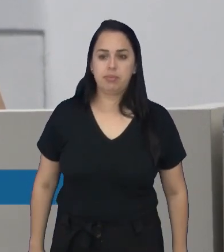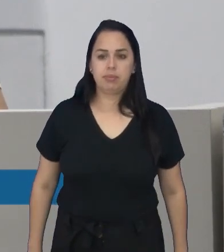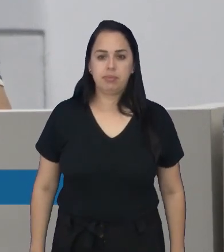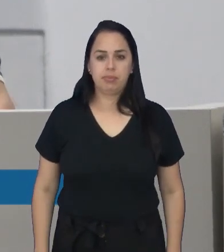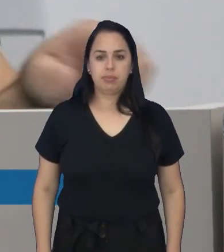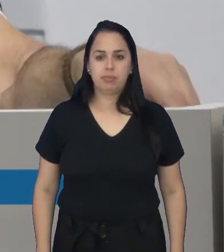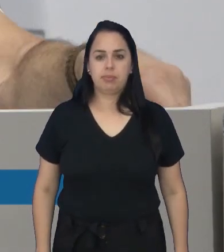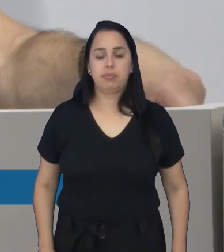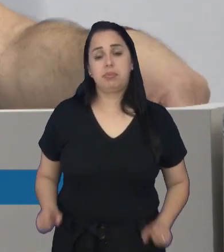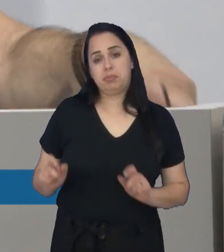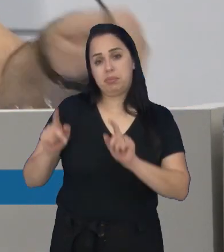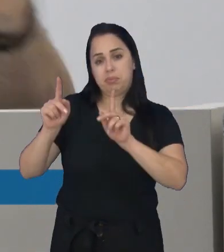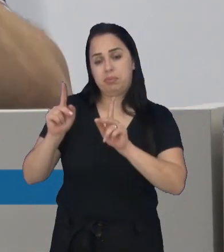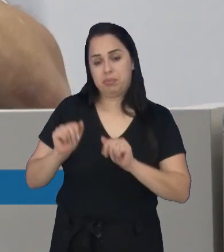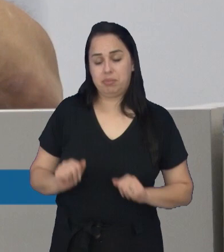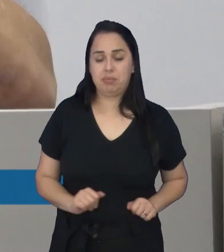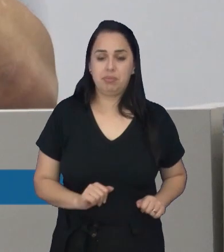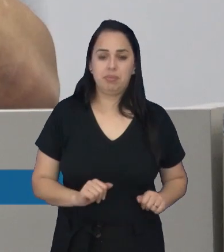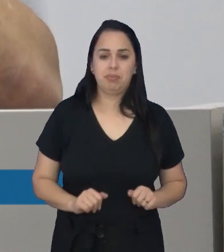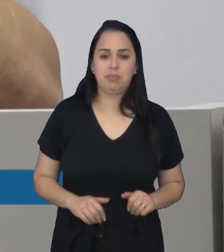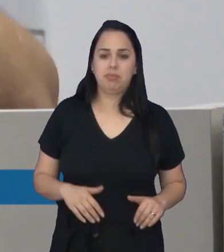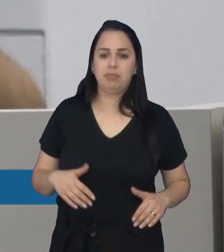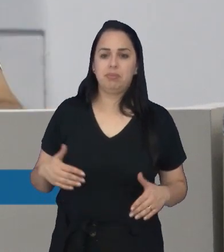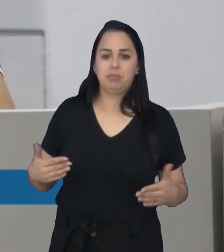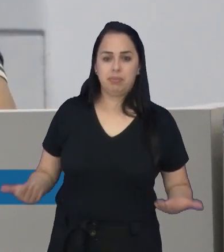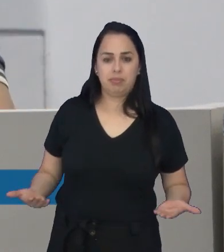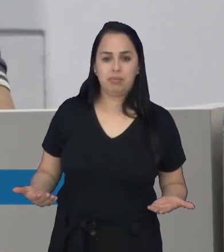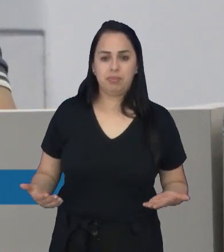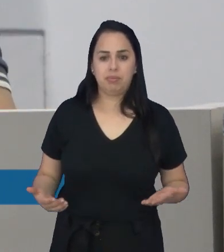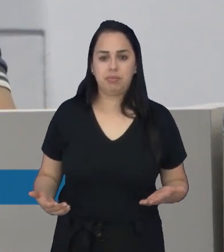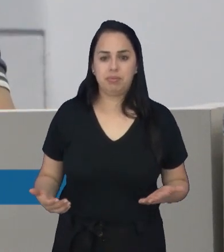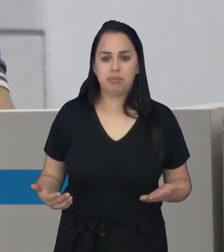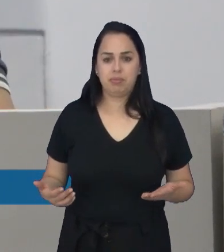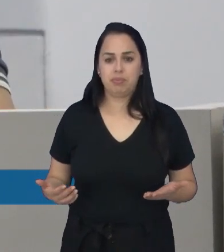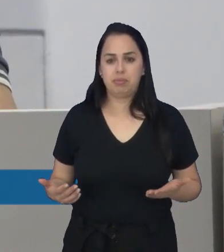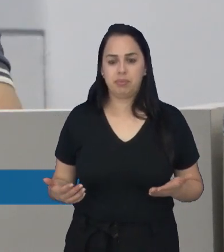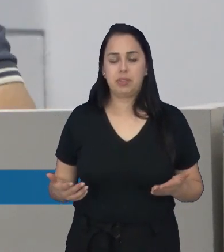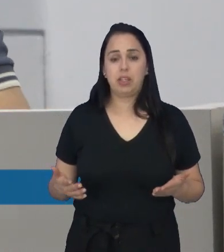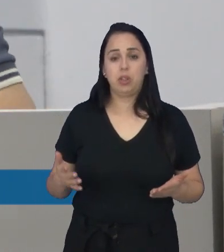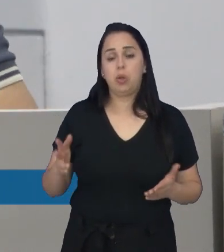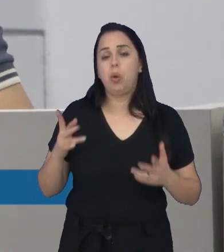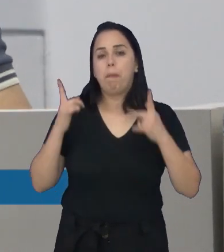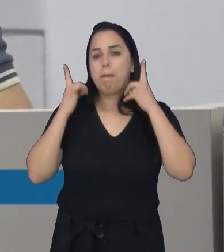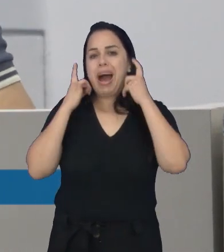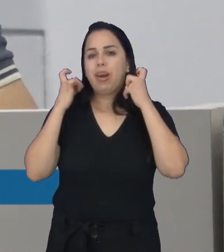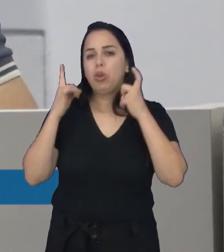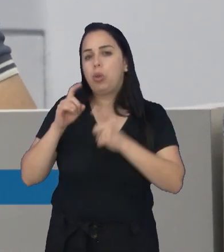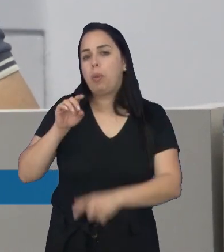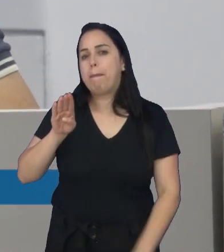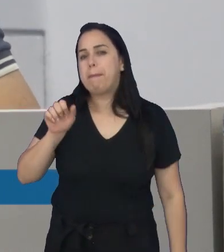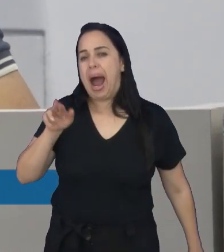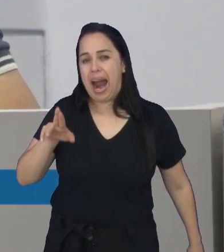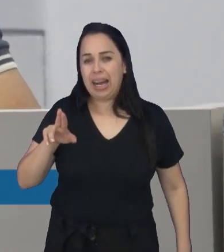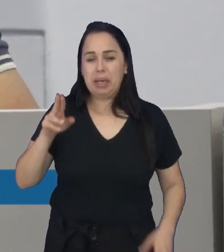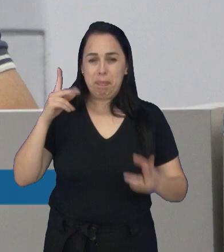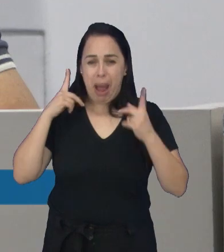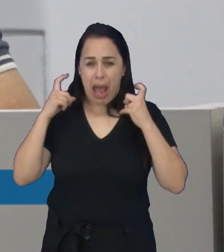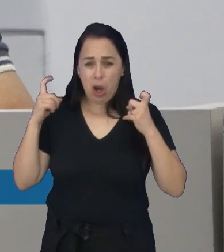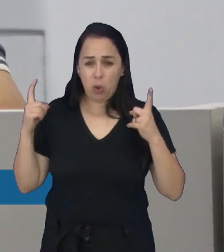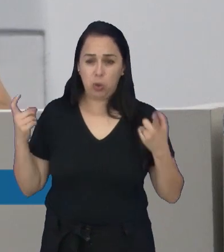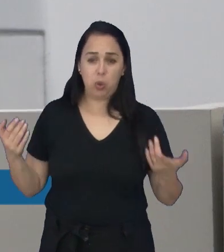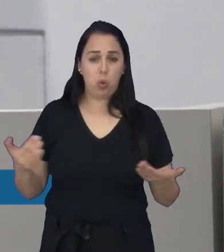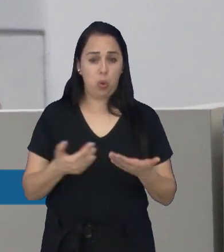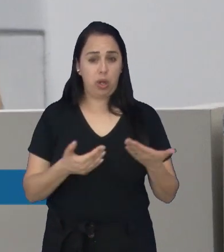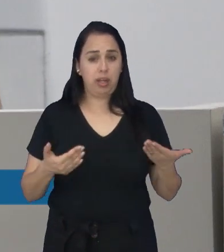tá bom bom com relação a questão do som dos bares O que que a gente está falando é hoje